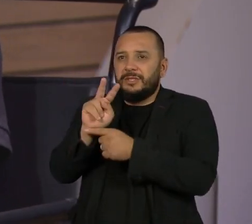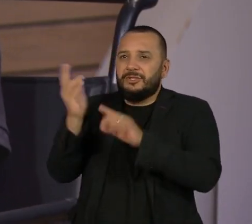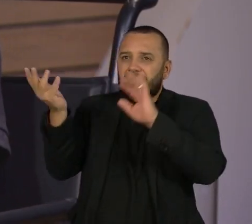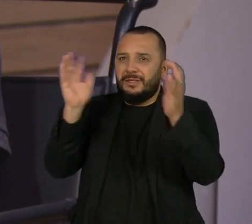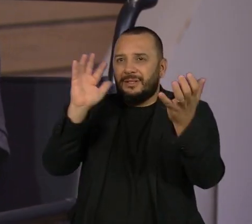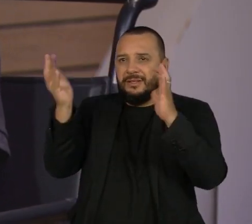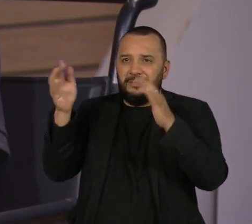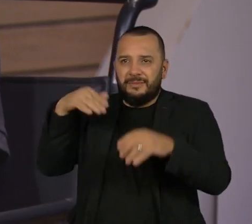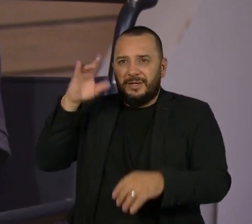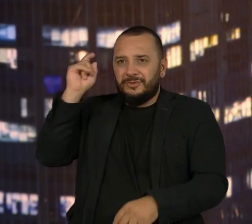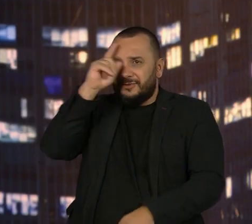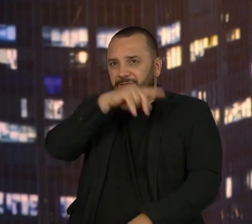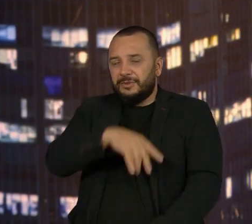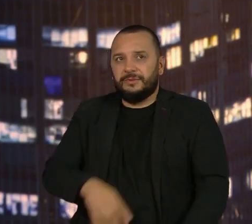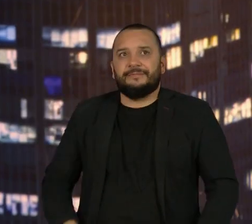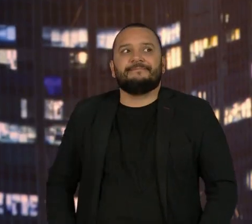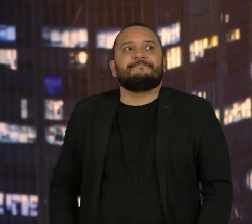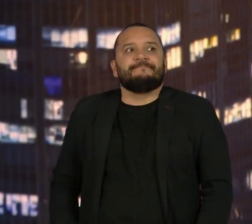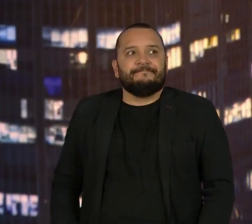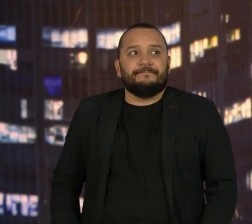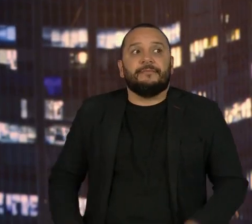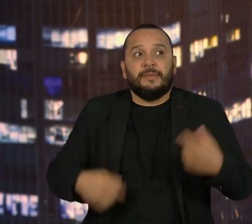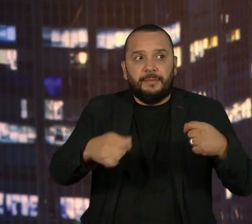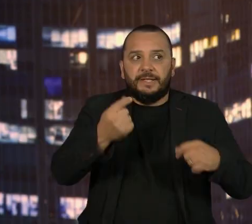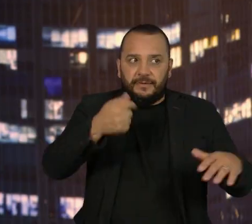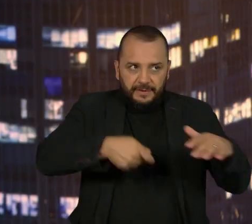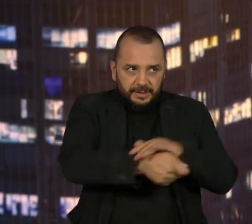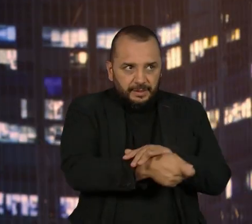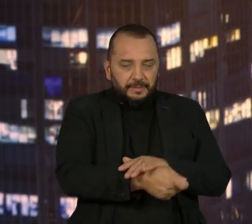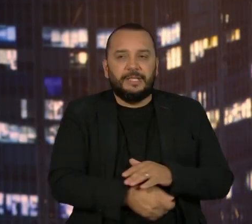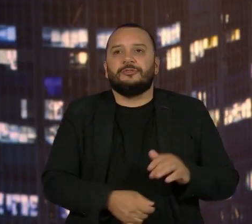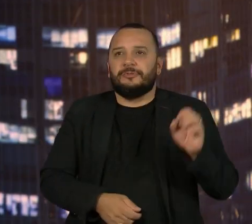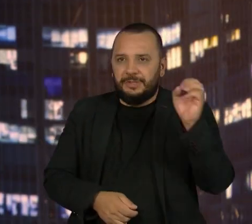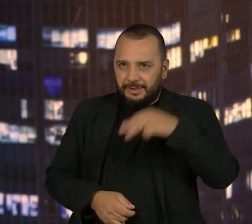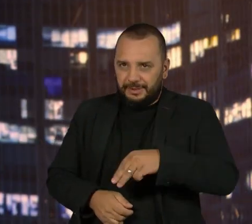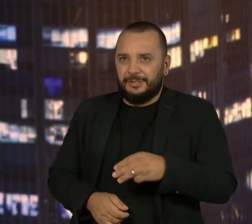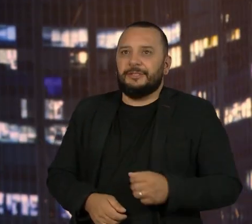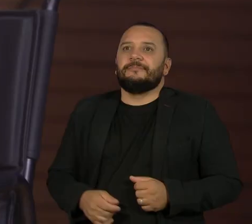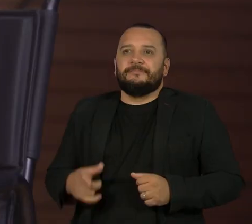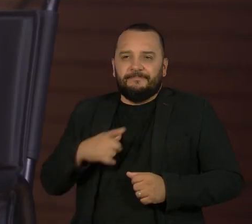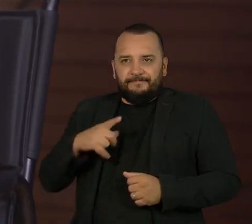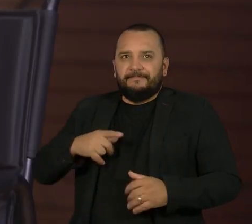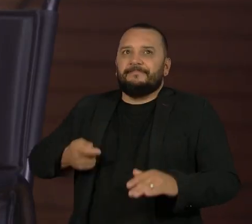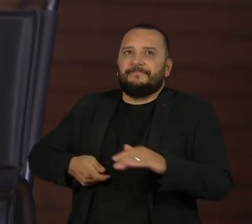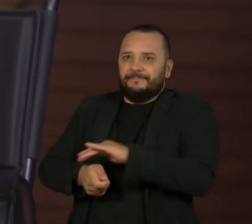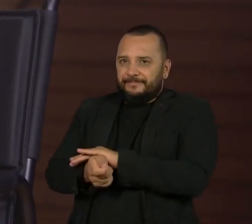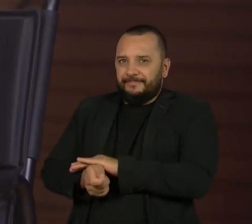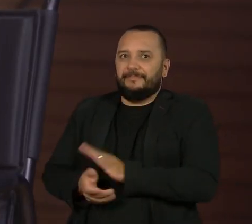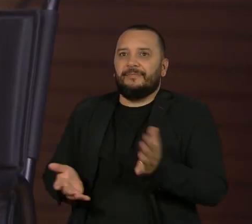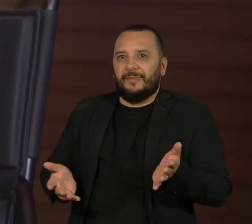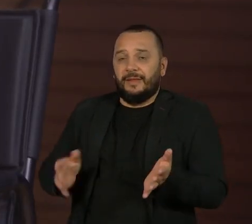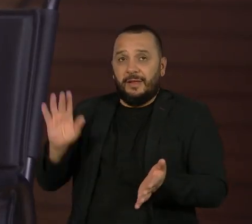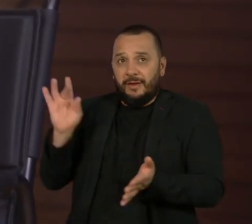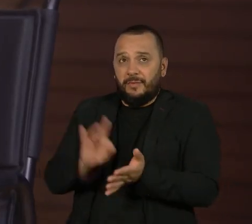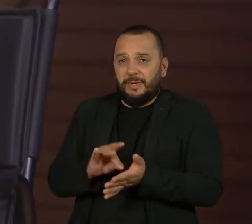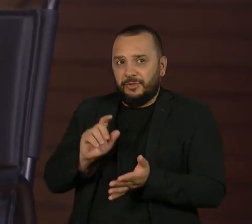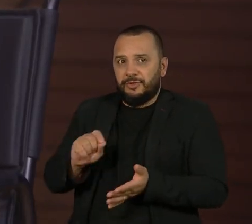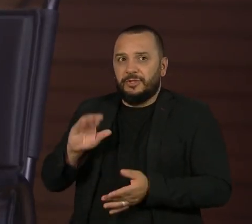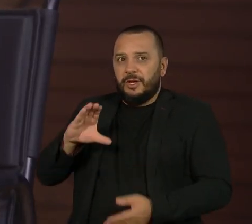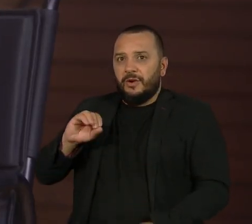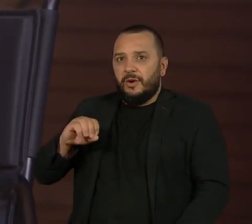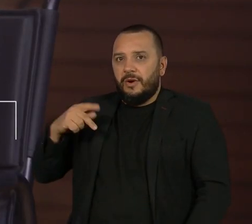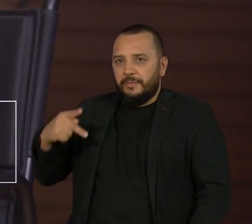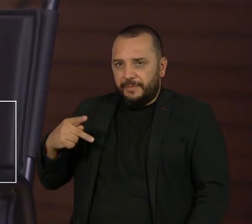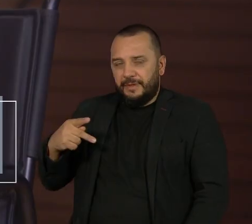mudanças climáticas. Annelise, passa por financiamento, então? Passa totalmente por financiamento. A gente realmente, inclusive a COP29